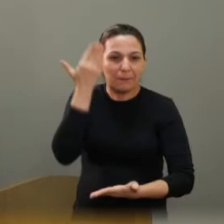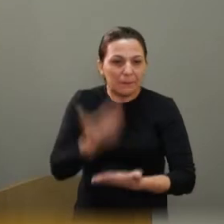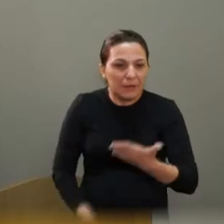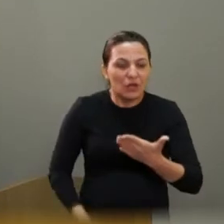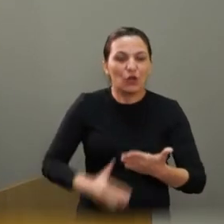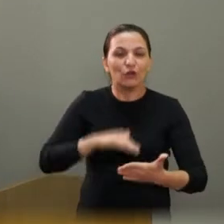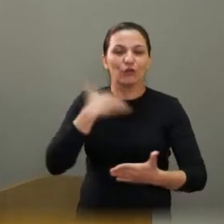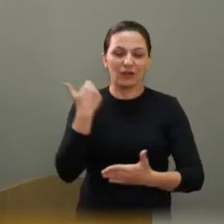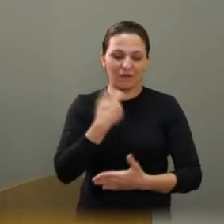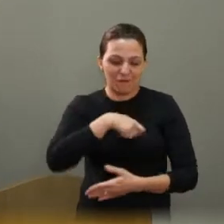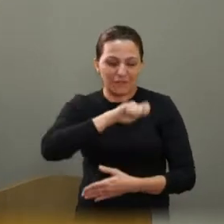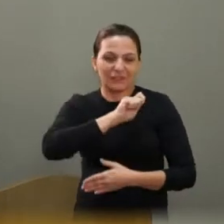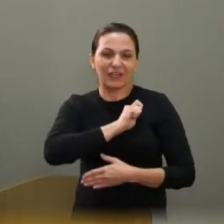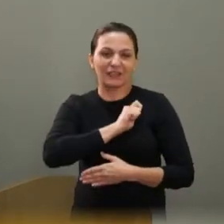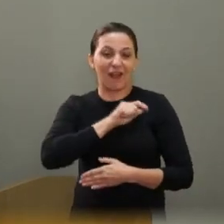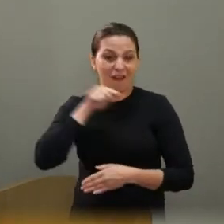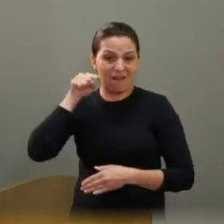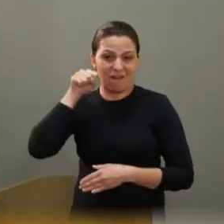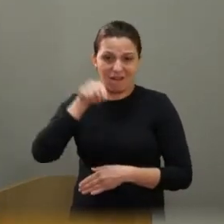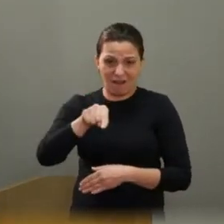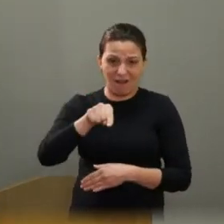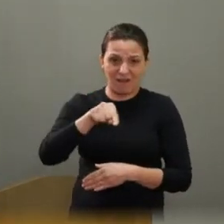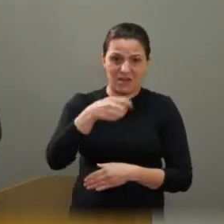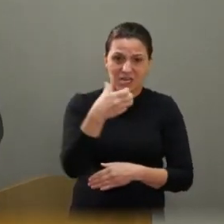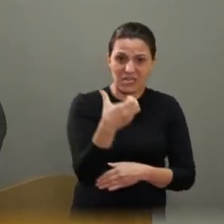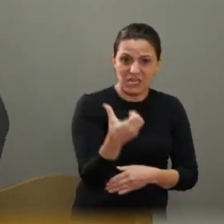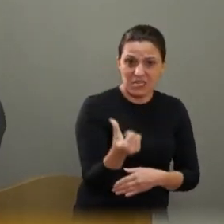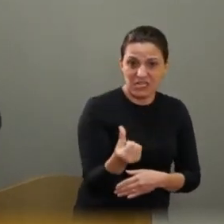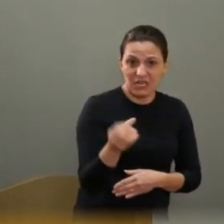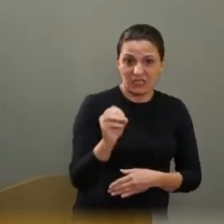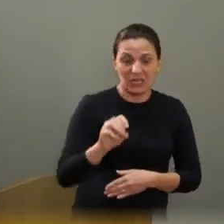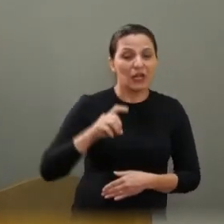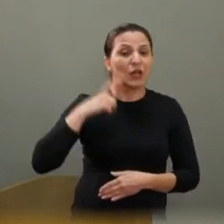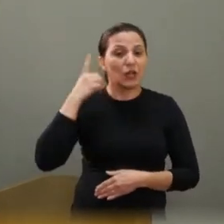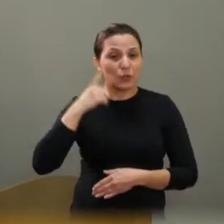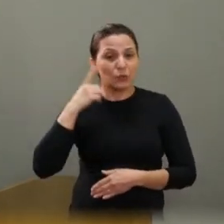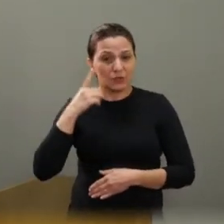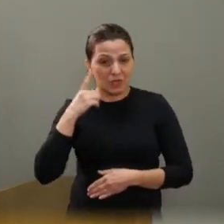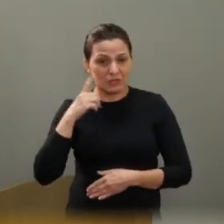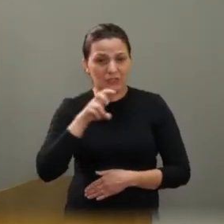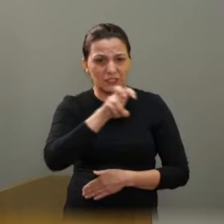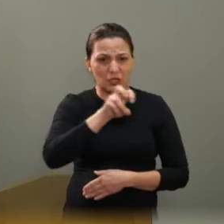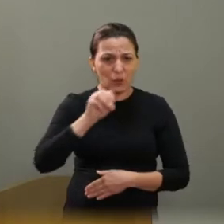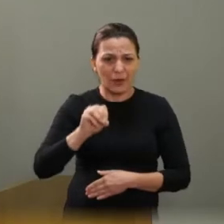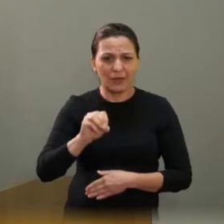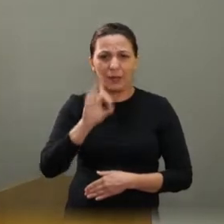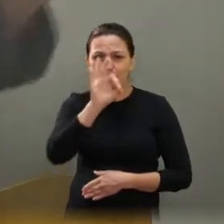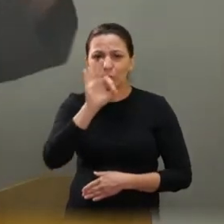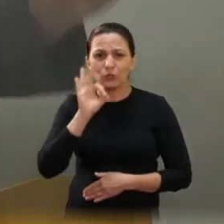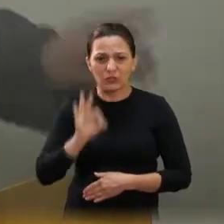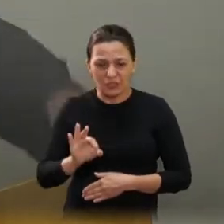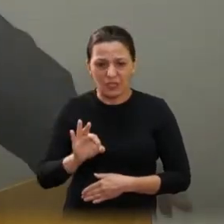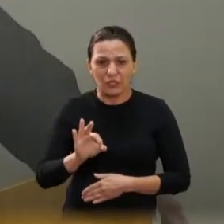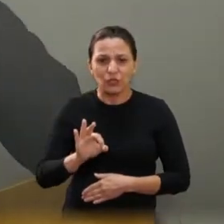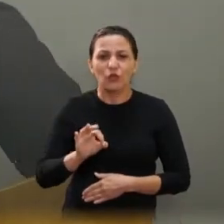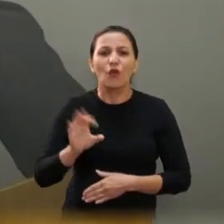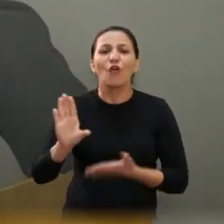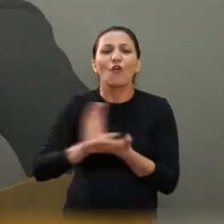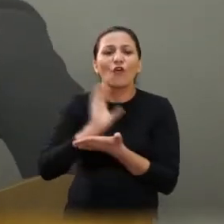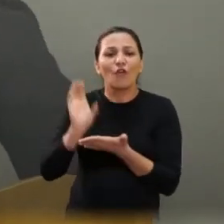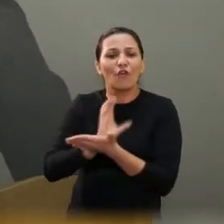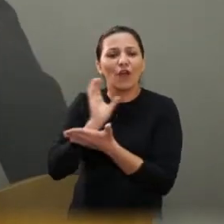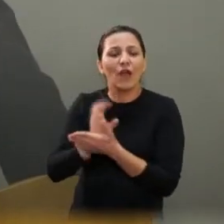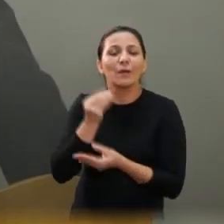fiscalizar é de Quase 60 deputados cinquenta por cento receberão verbas de quem para fazer suas campanhas